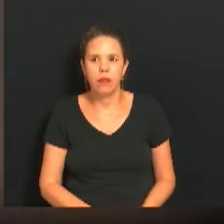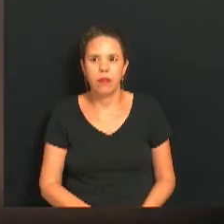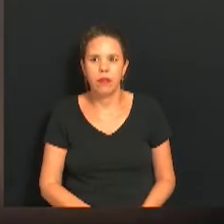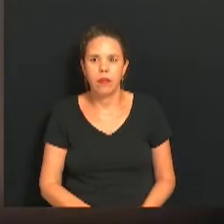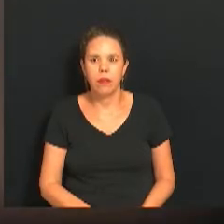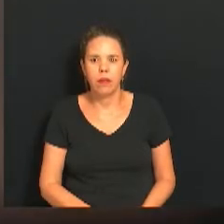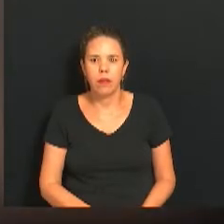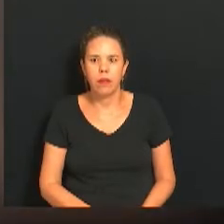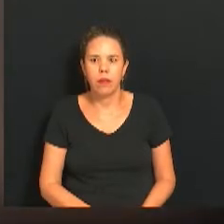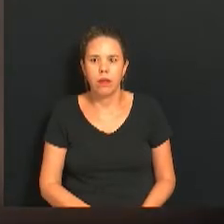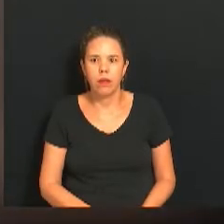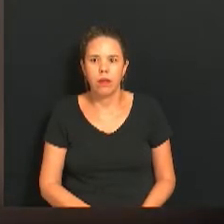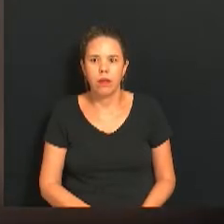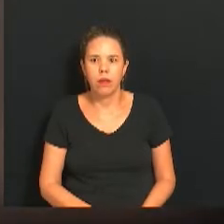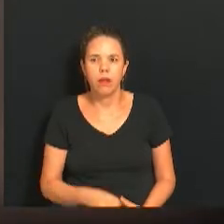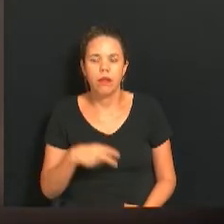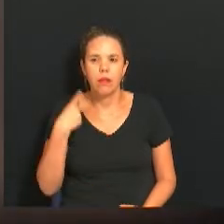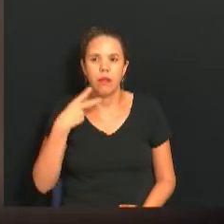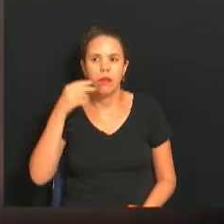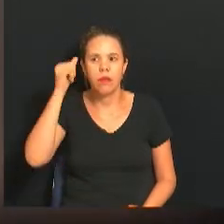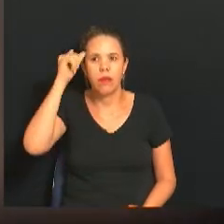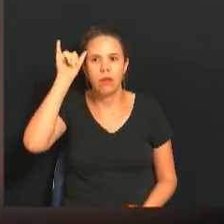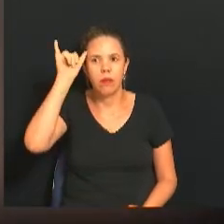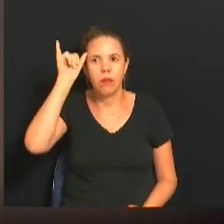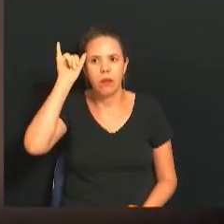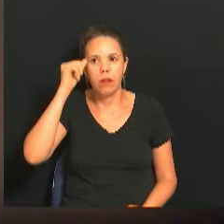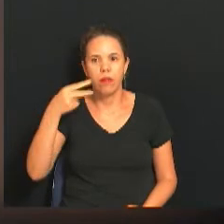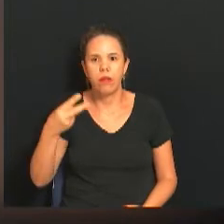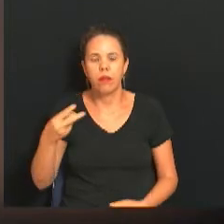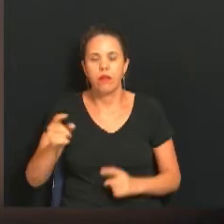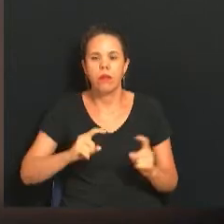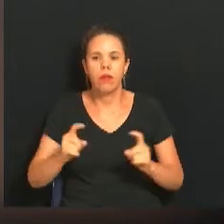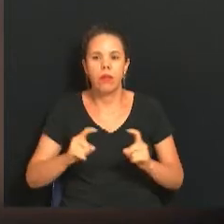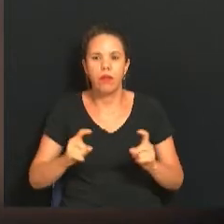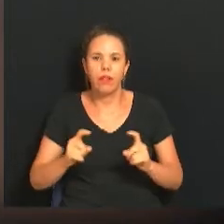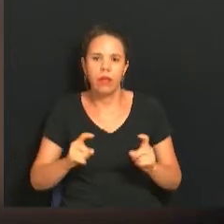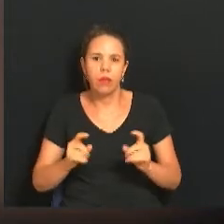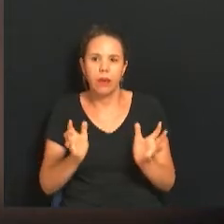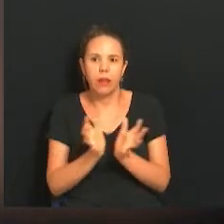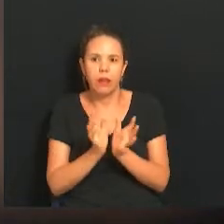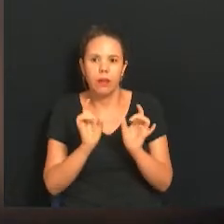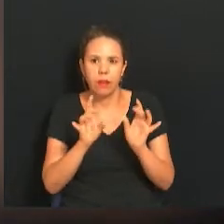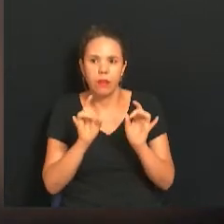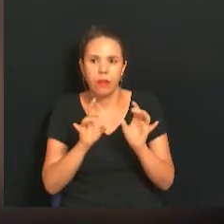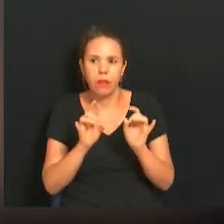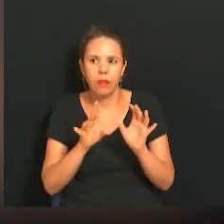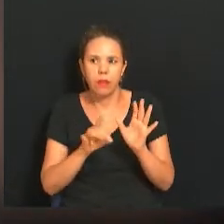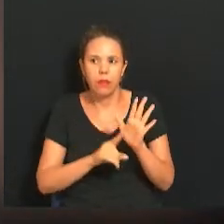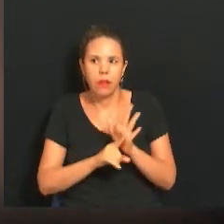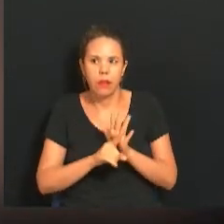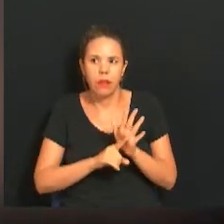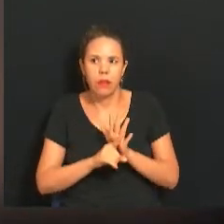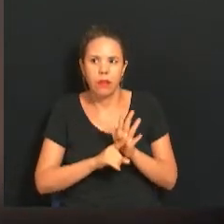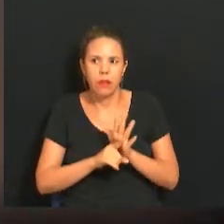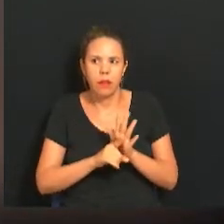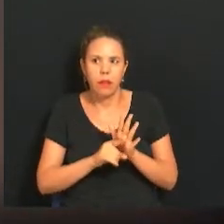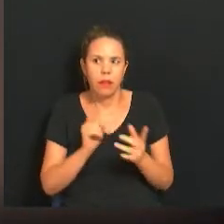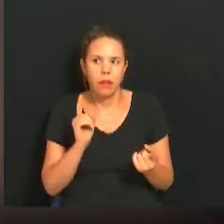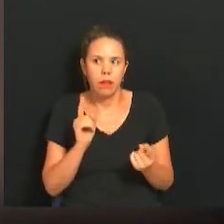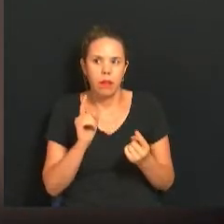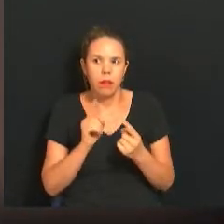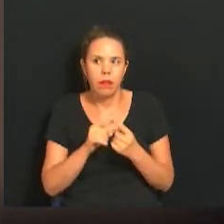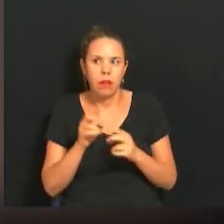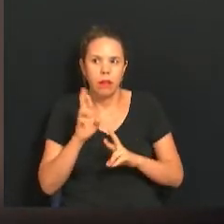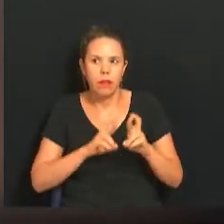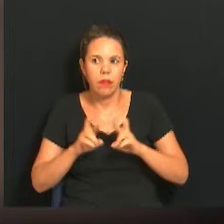O vereador Paulo Búfalo comandou a segunda reunião da Comissão Especial de Estudos com a finalidade de